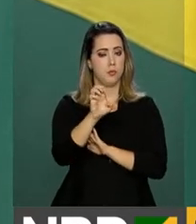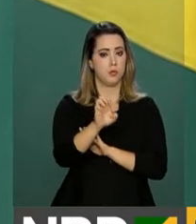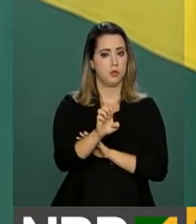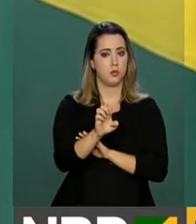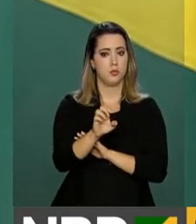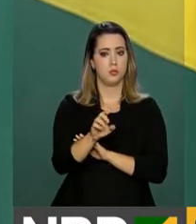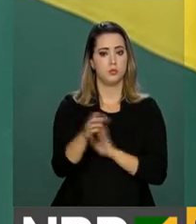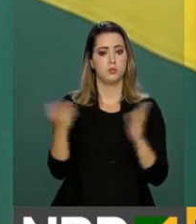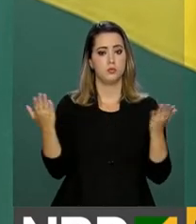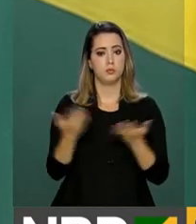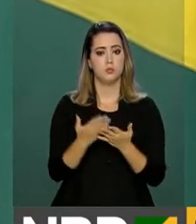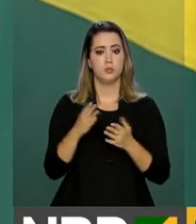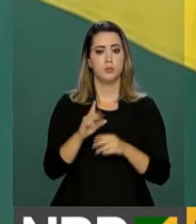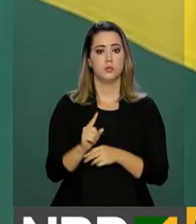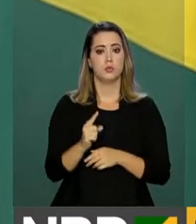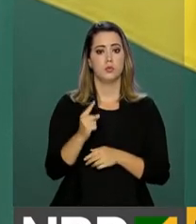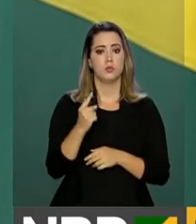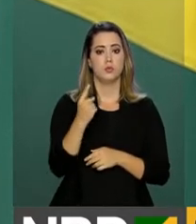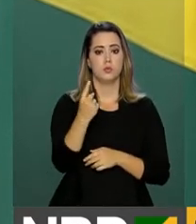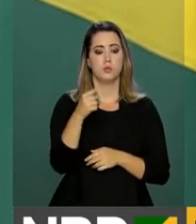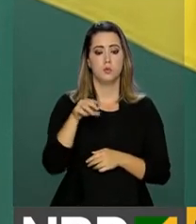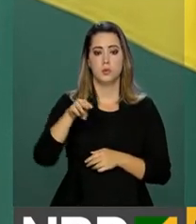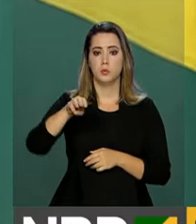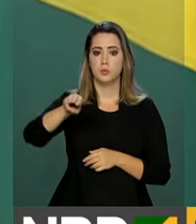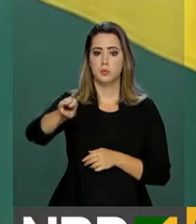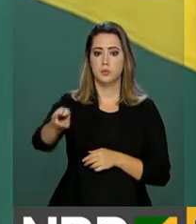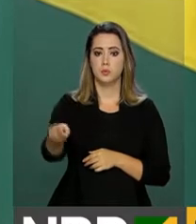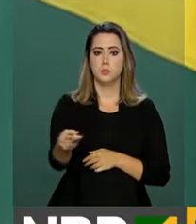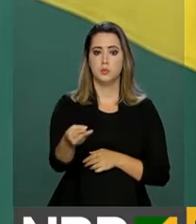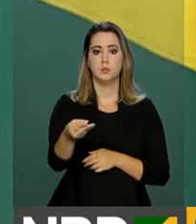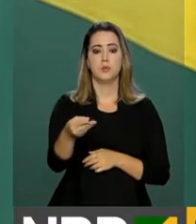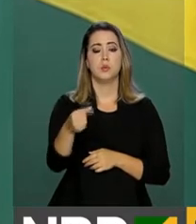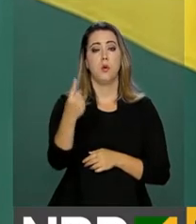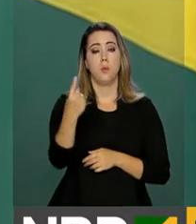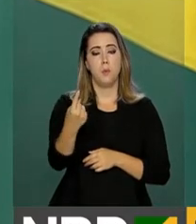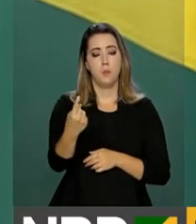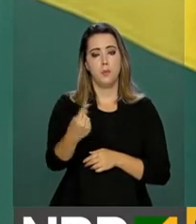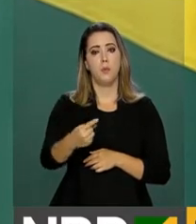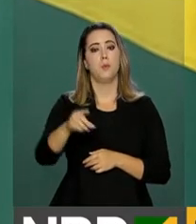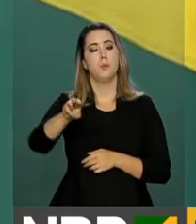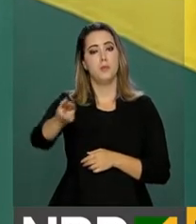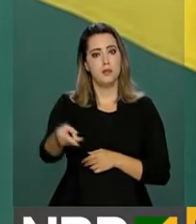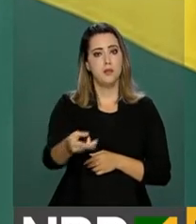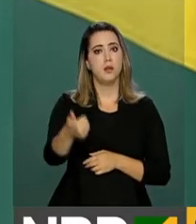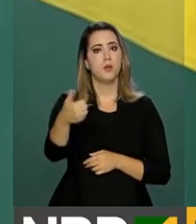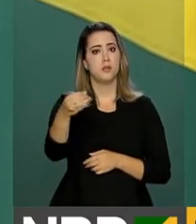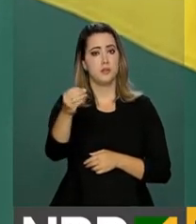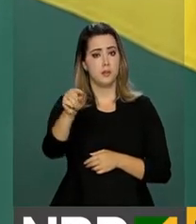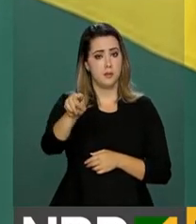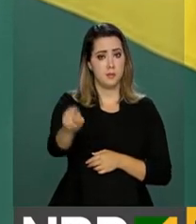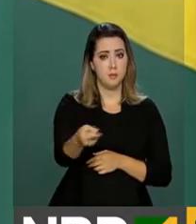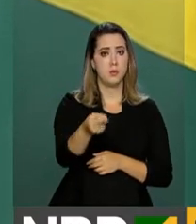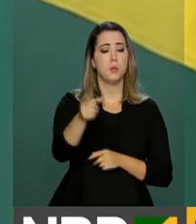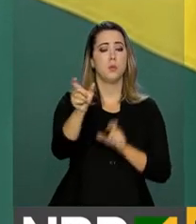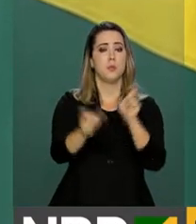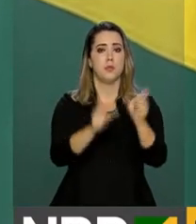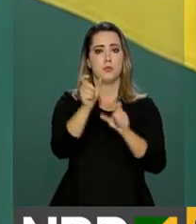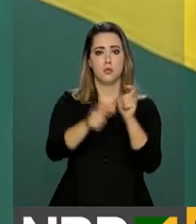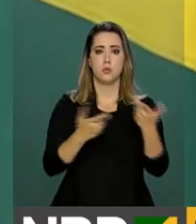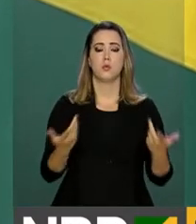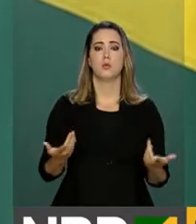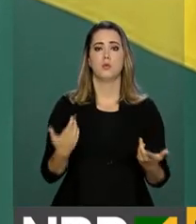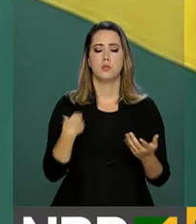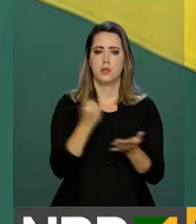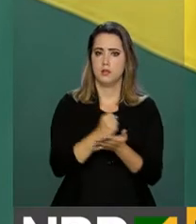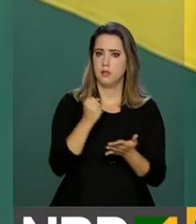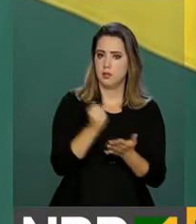hoje está em um milhão e cem mil pessoas entre carteira assinada emprego informal e